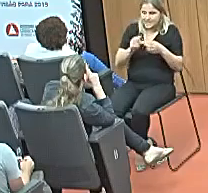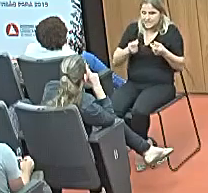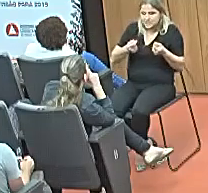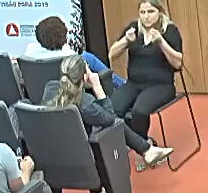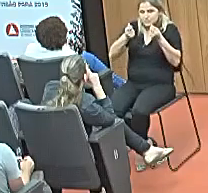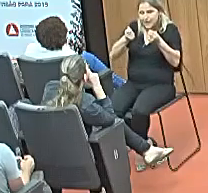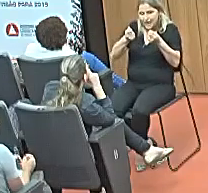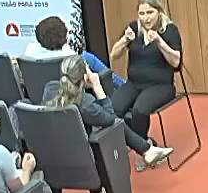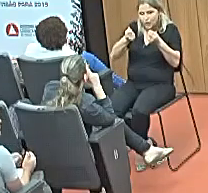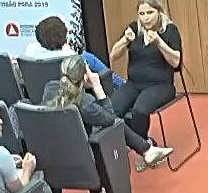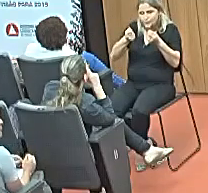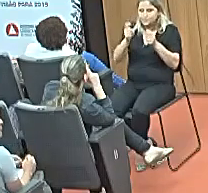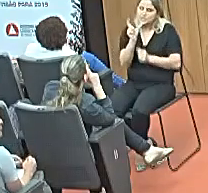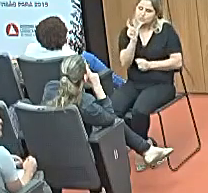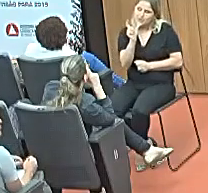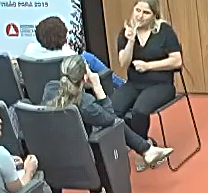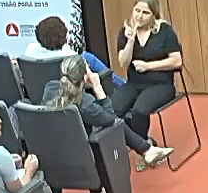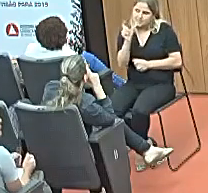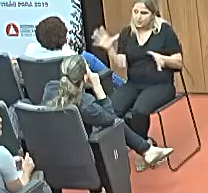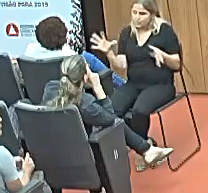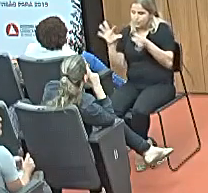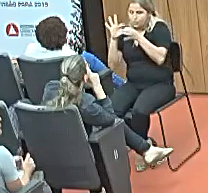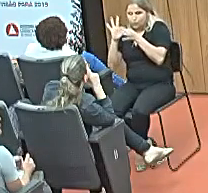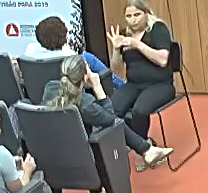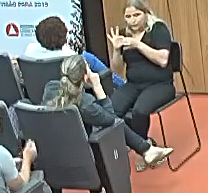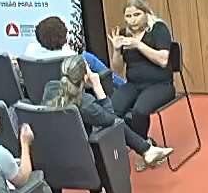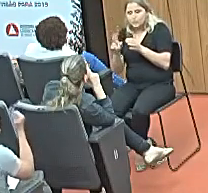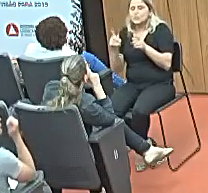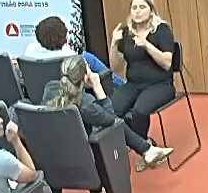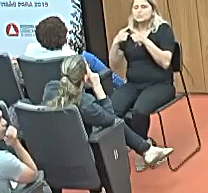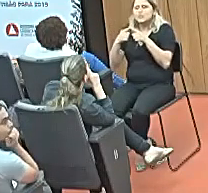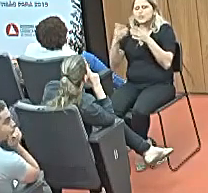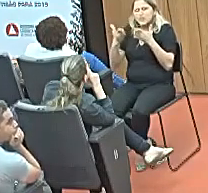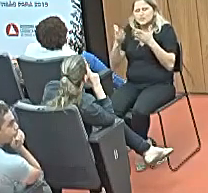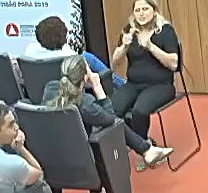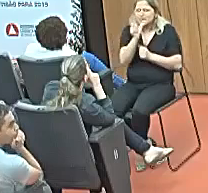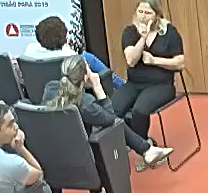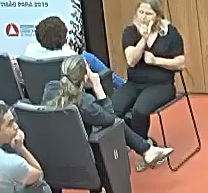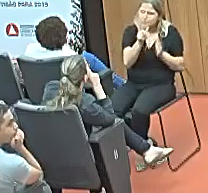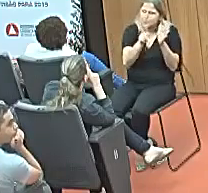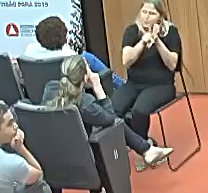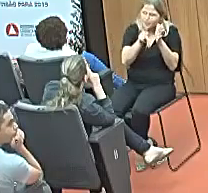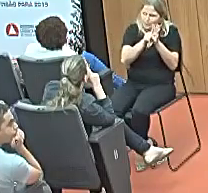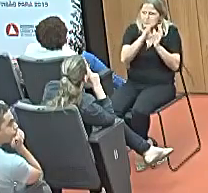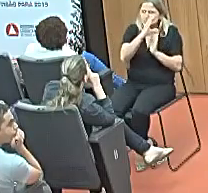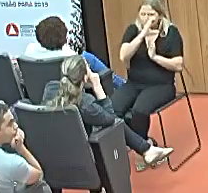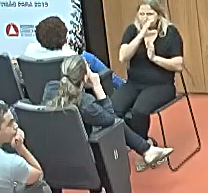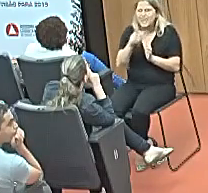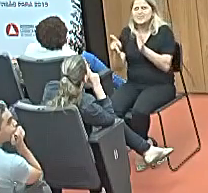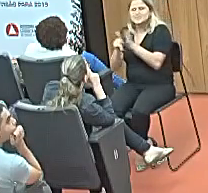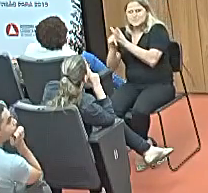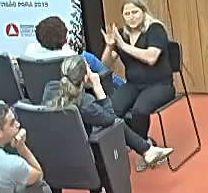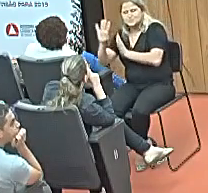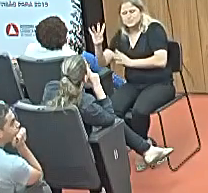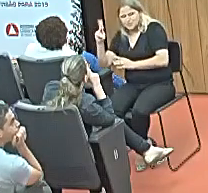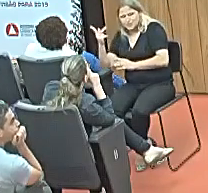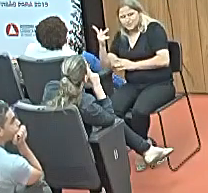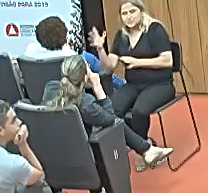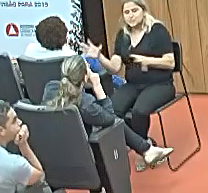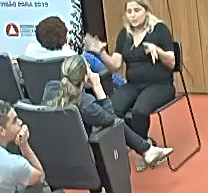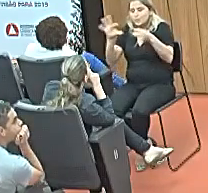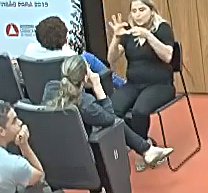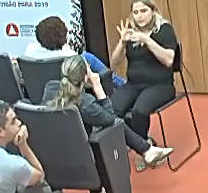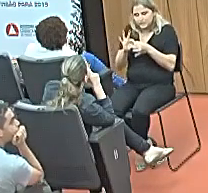unificação dos cartões de bilhetagem entre os sistemas municipais e metropolitanos